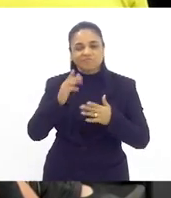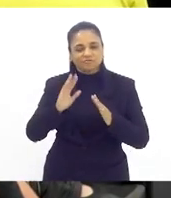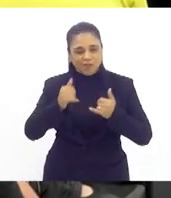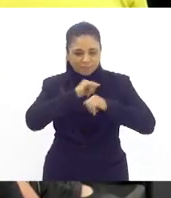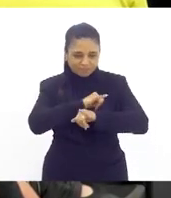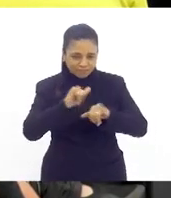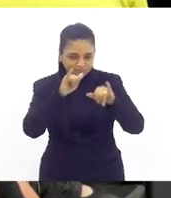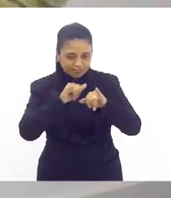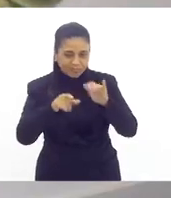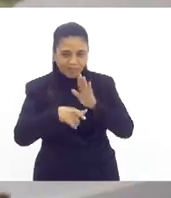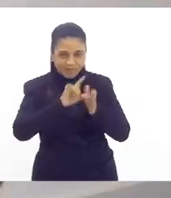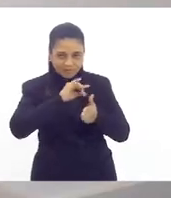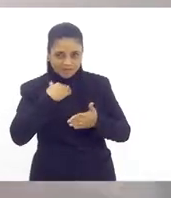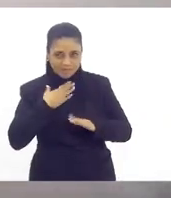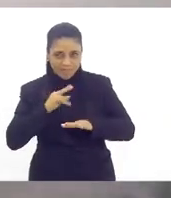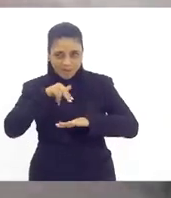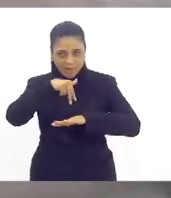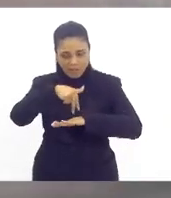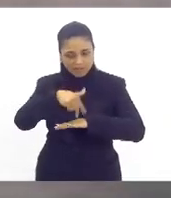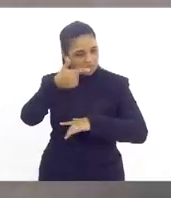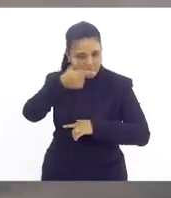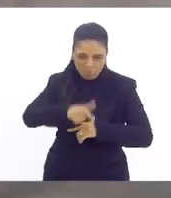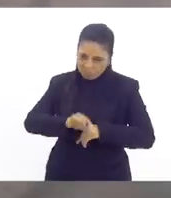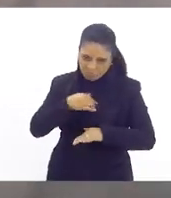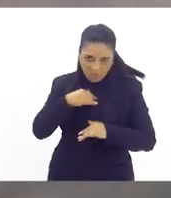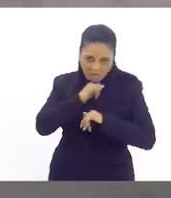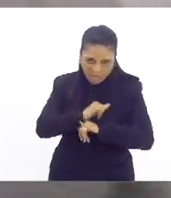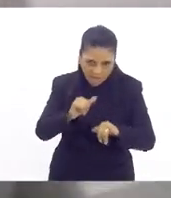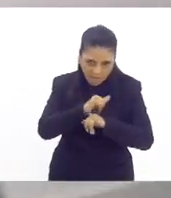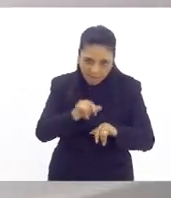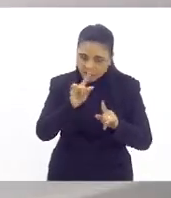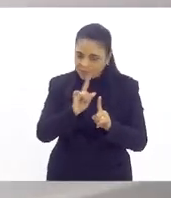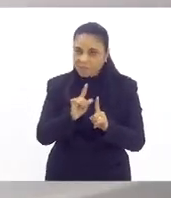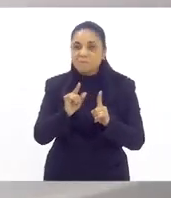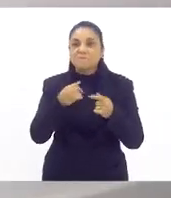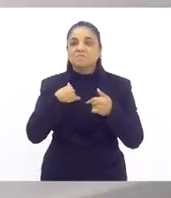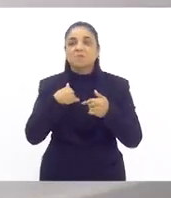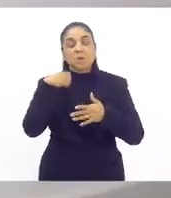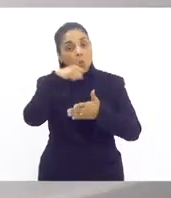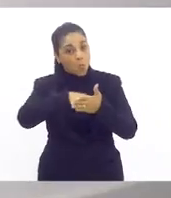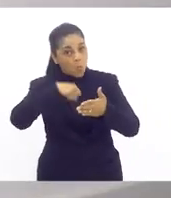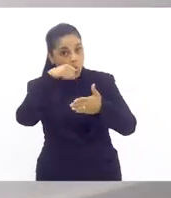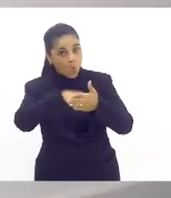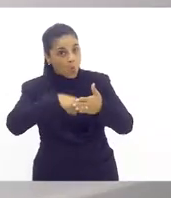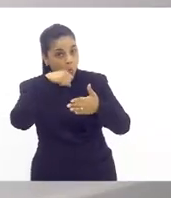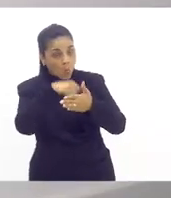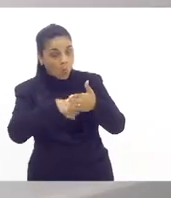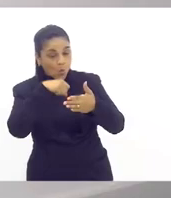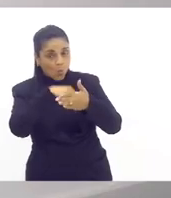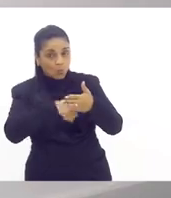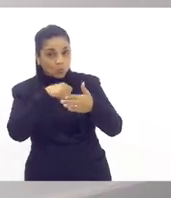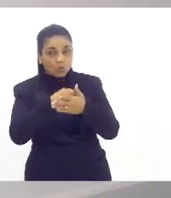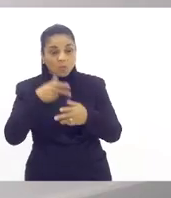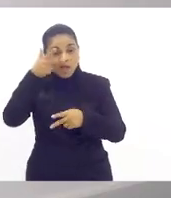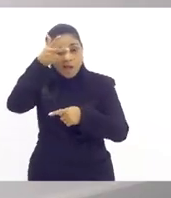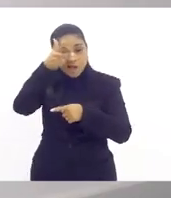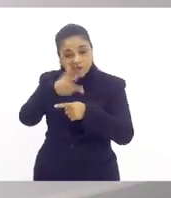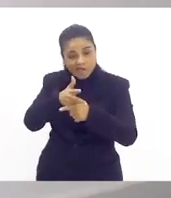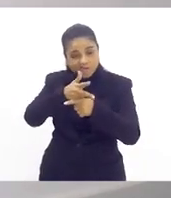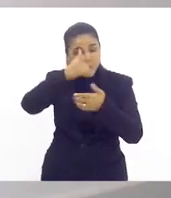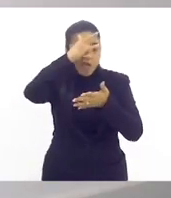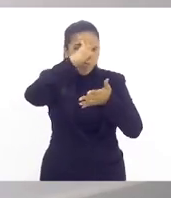sucinto tudo então você repetitiva é totalmente numa luta ferrenha para gravar o